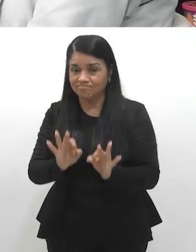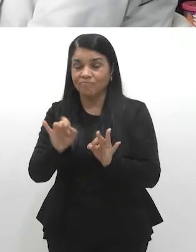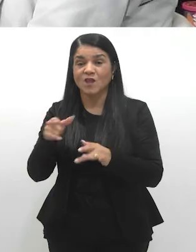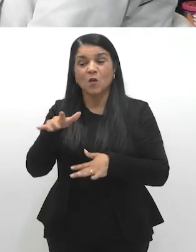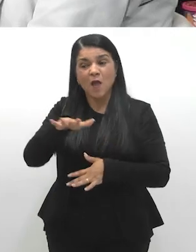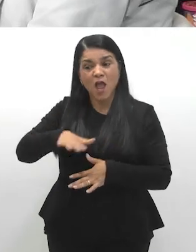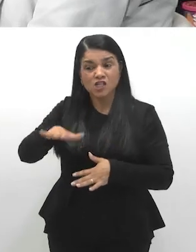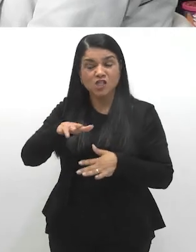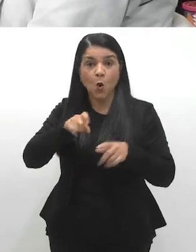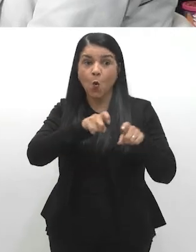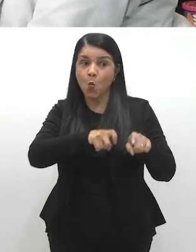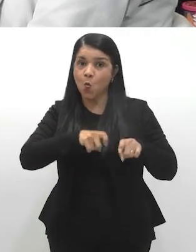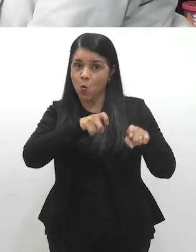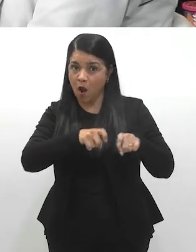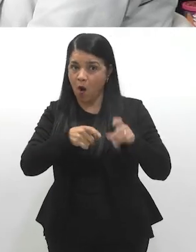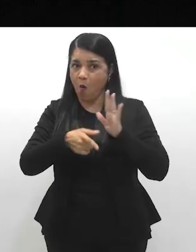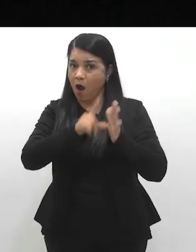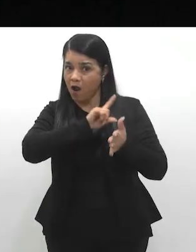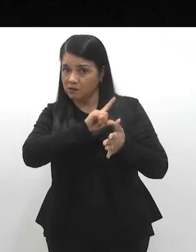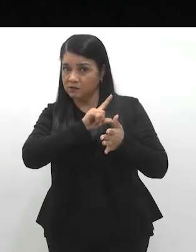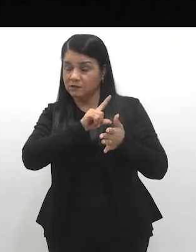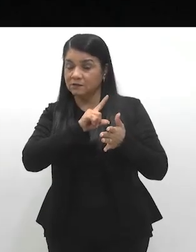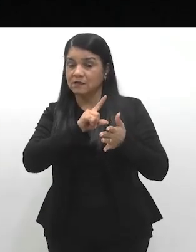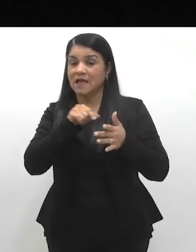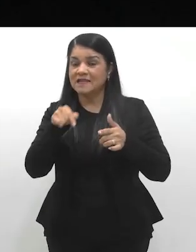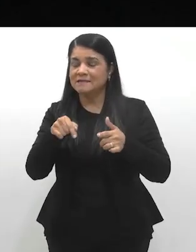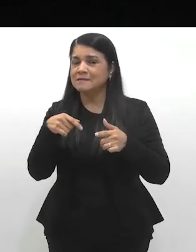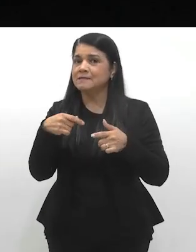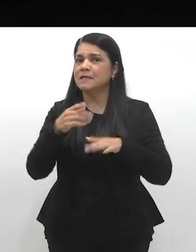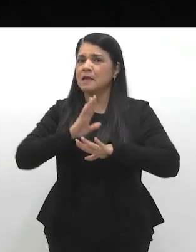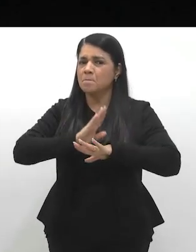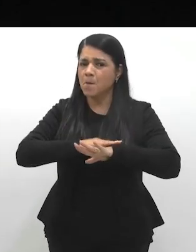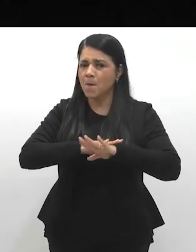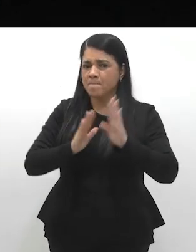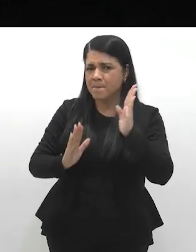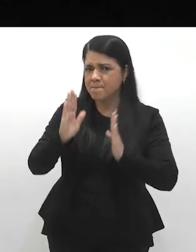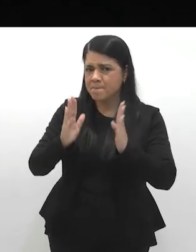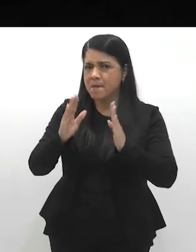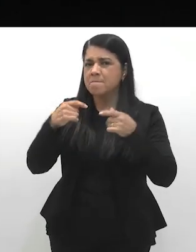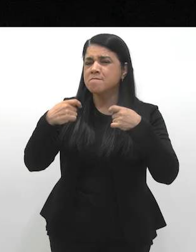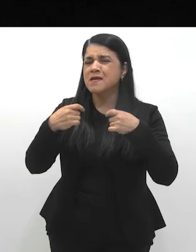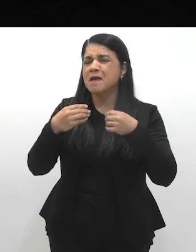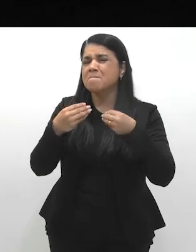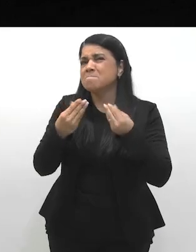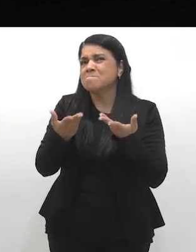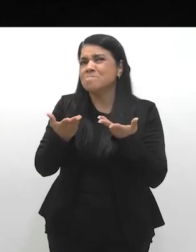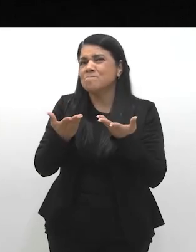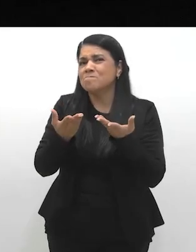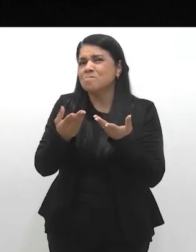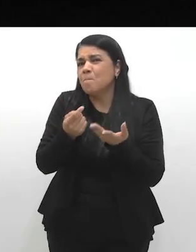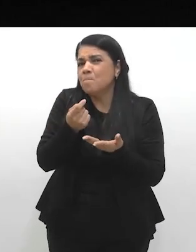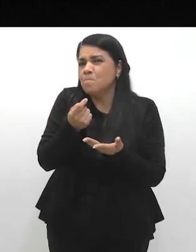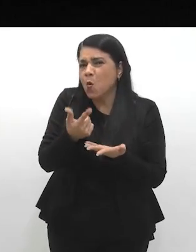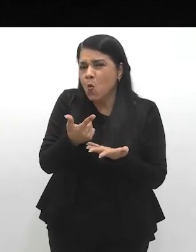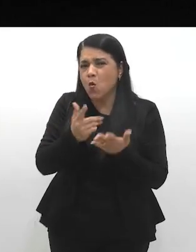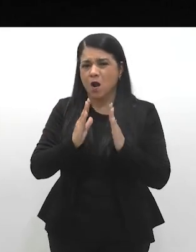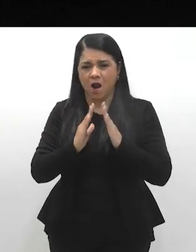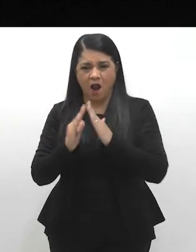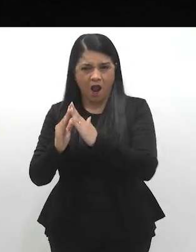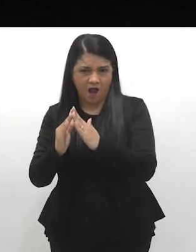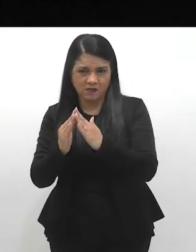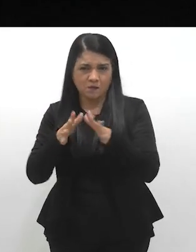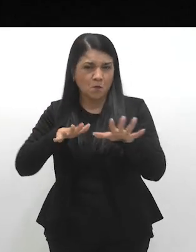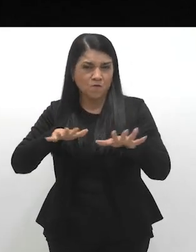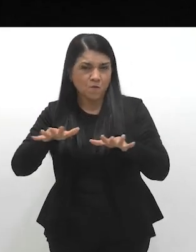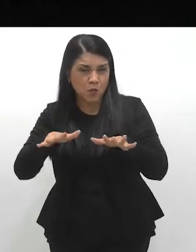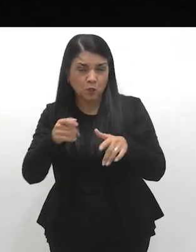falei, era uma região muito rural e, naquele momento, a urbanização ali era muito precária, a mobilidade urbana também era muito